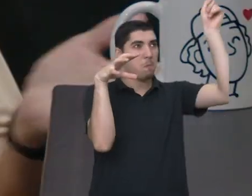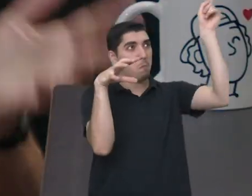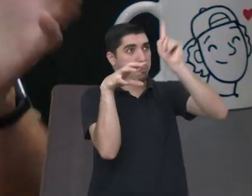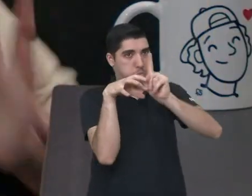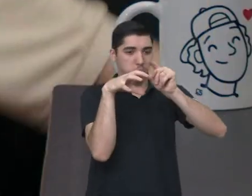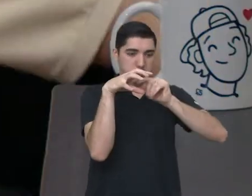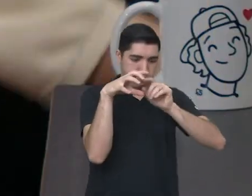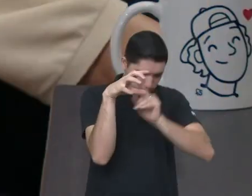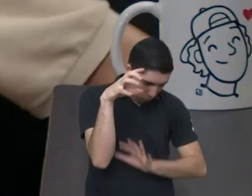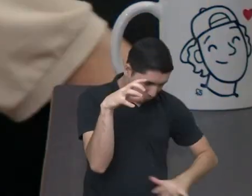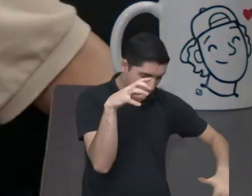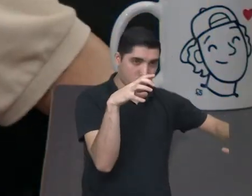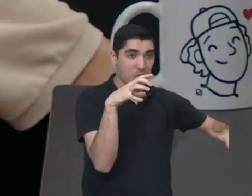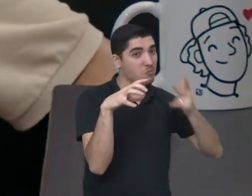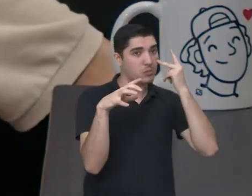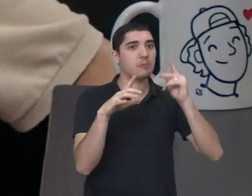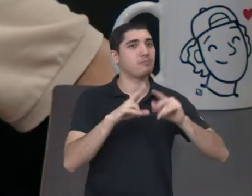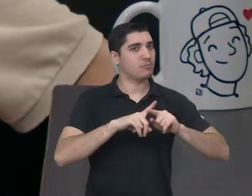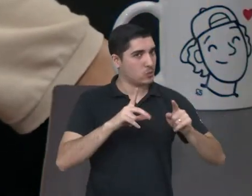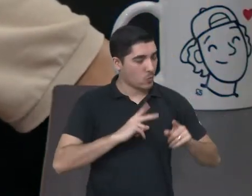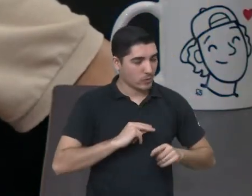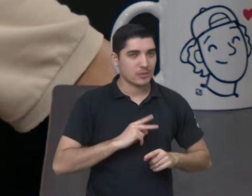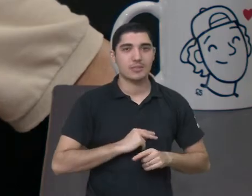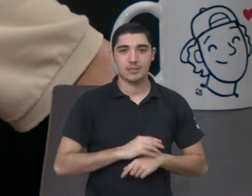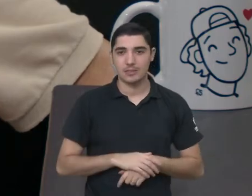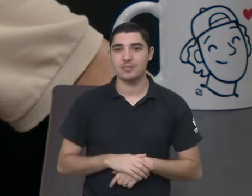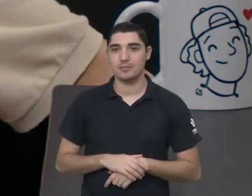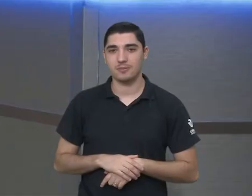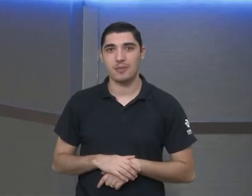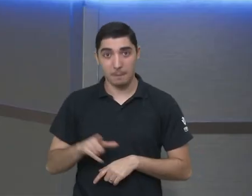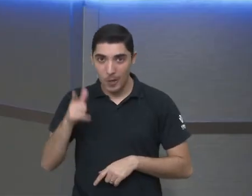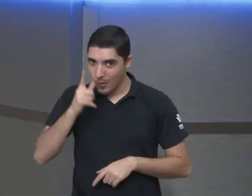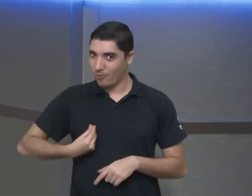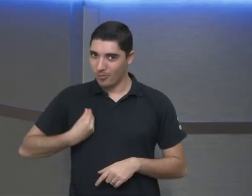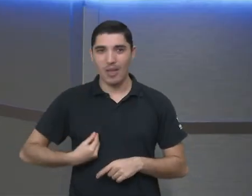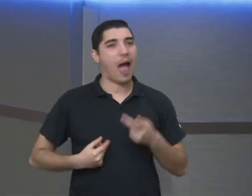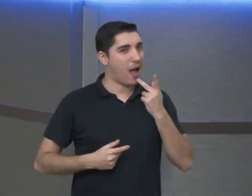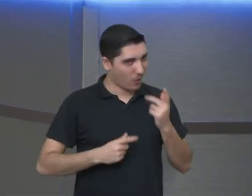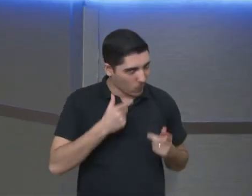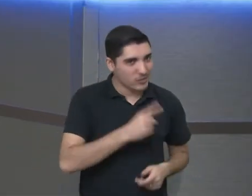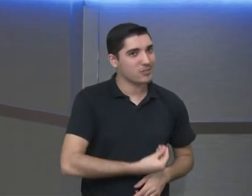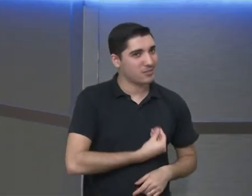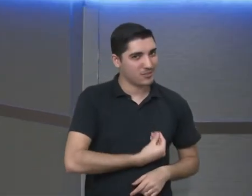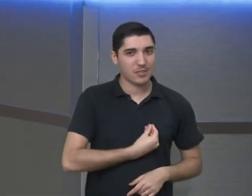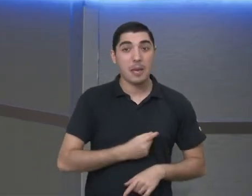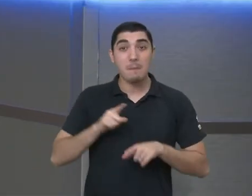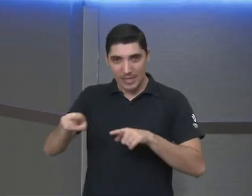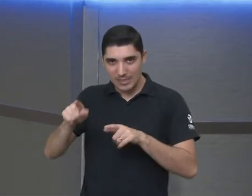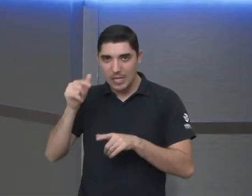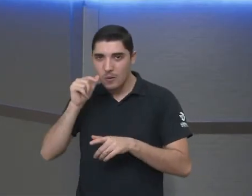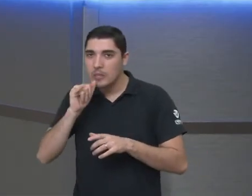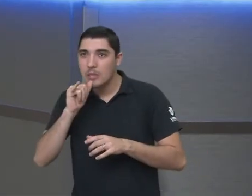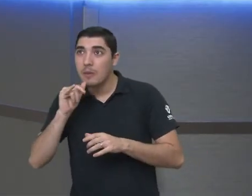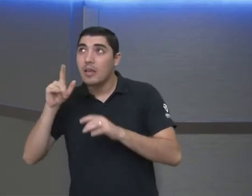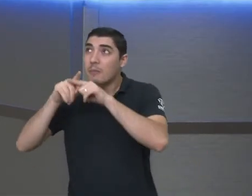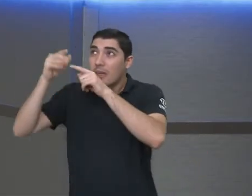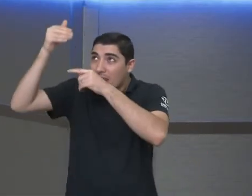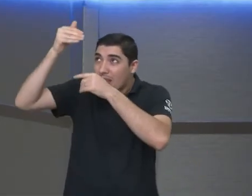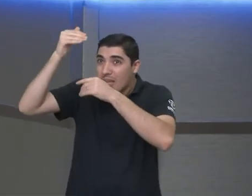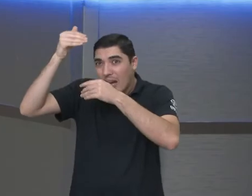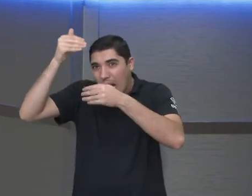com o microfone você já passou sufoco, né? Disse que já levou um choque, é isso? Levei um choque, tem outra história ainda. Tinha um gandula no São José, pequeno